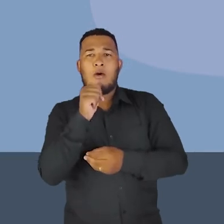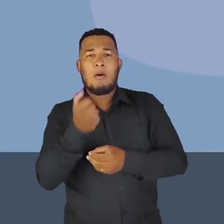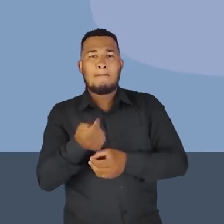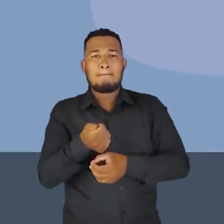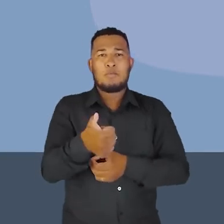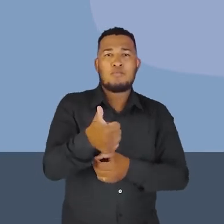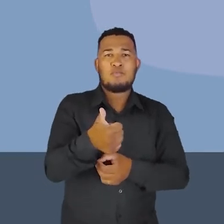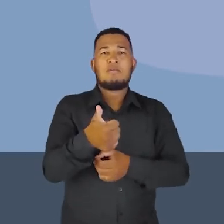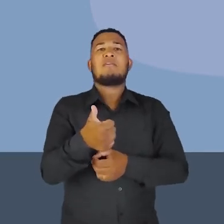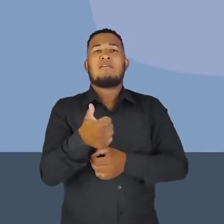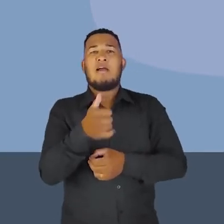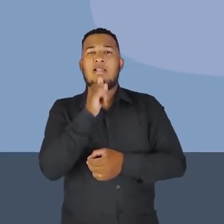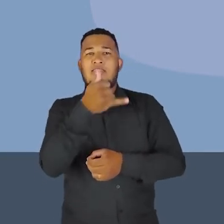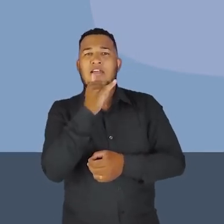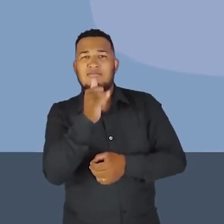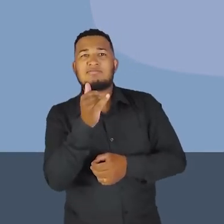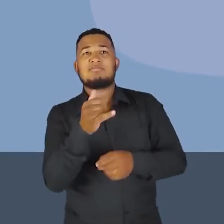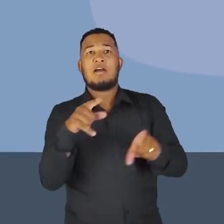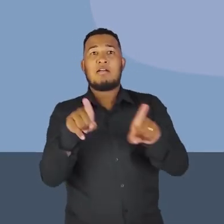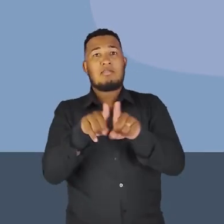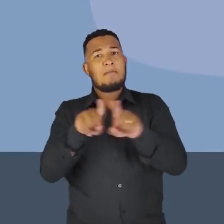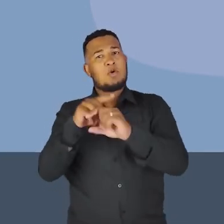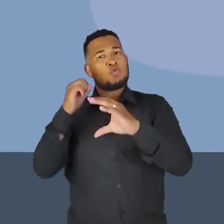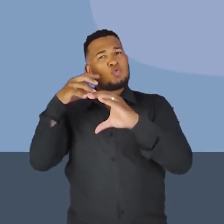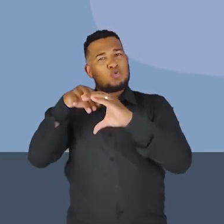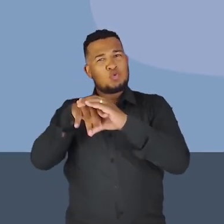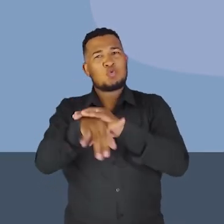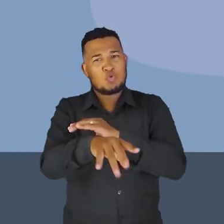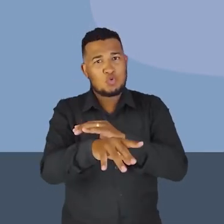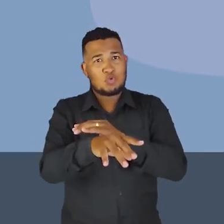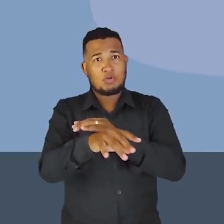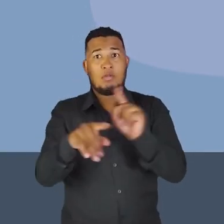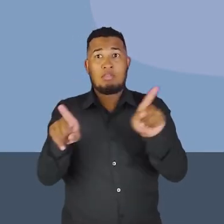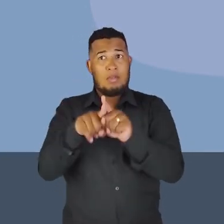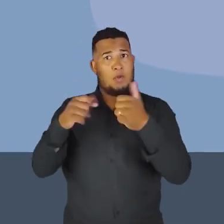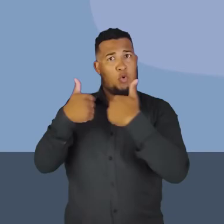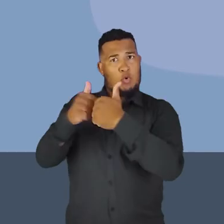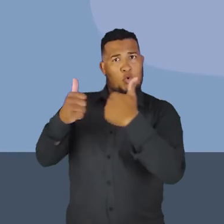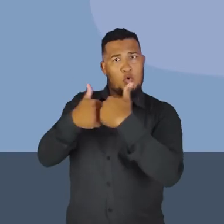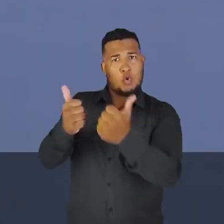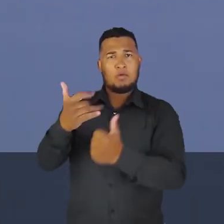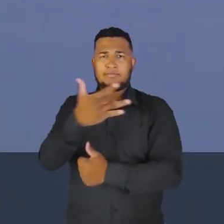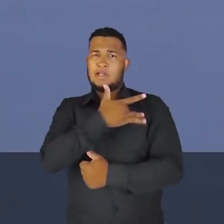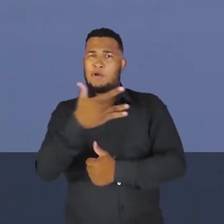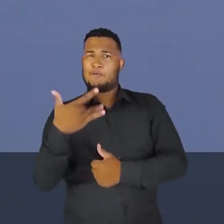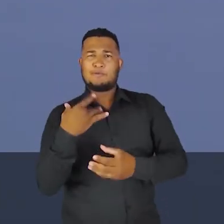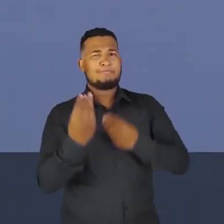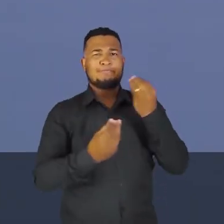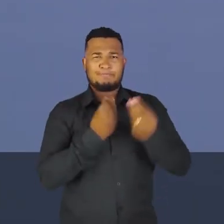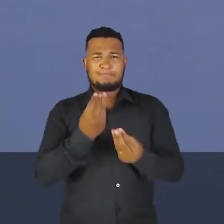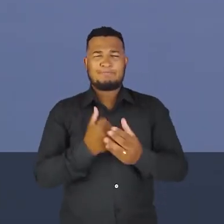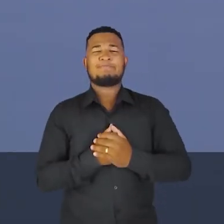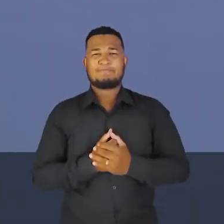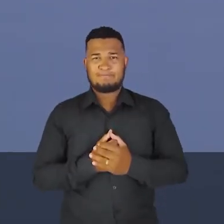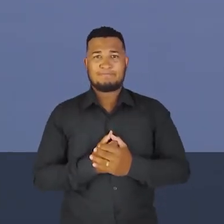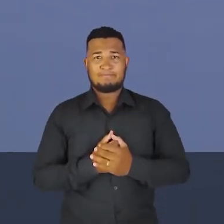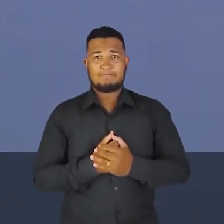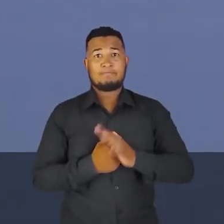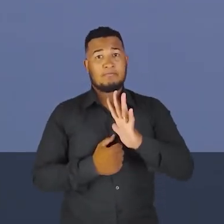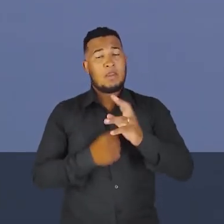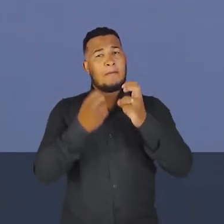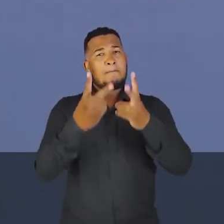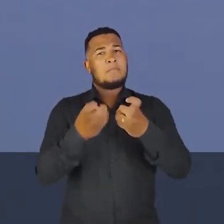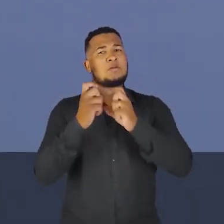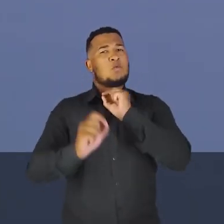energia e tratamento de esgoto, e oferecimento de serviços como transporte público e saúde. Volta aqui. O que será